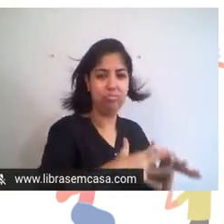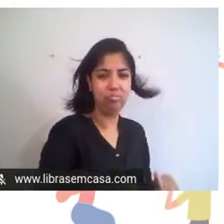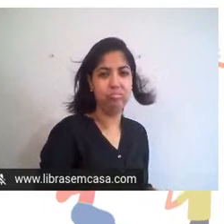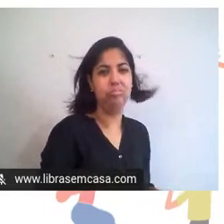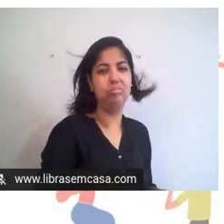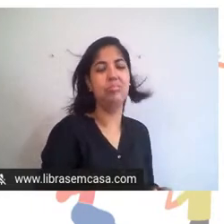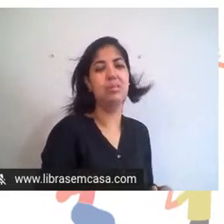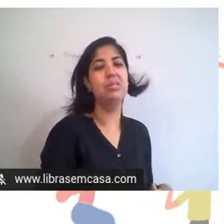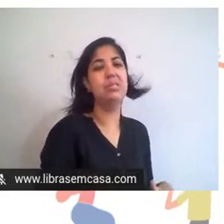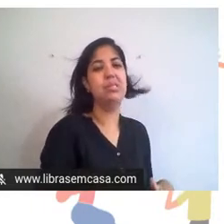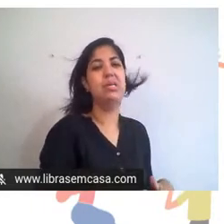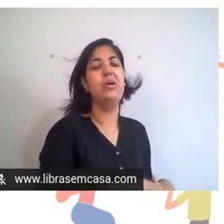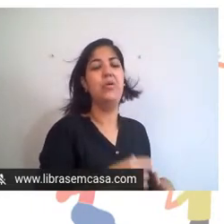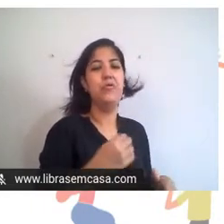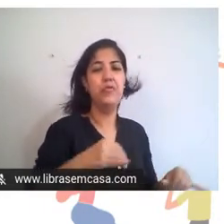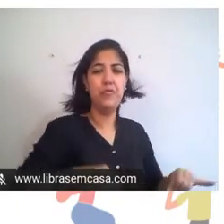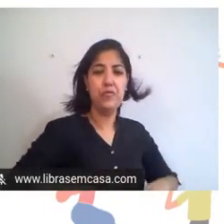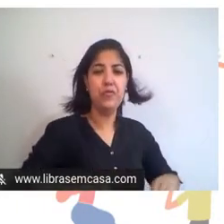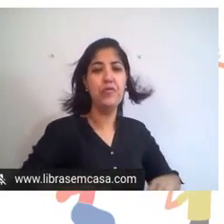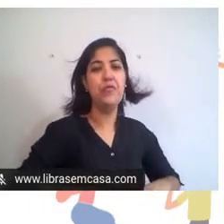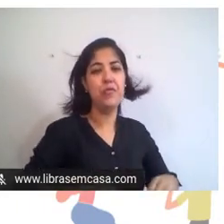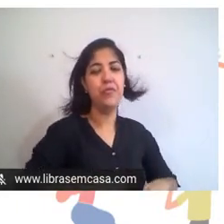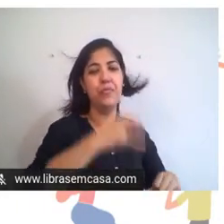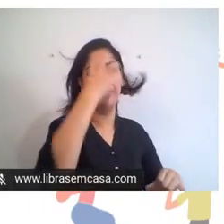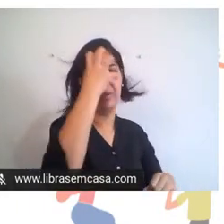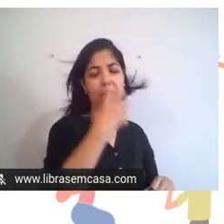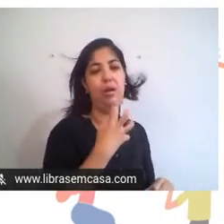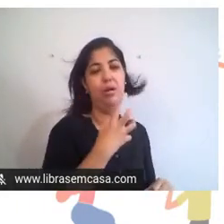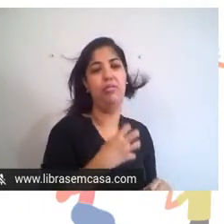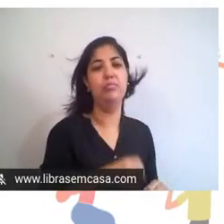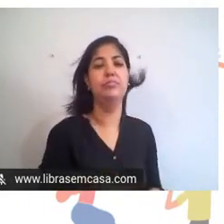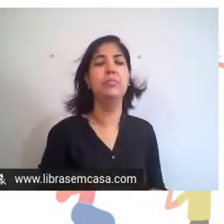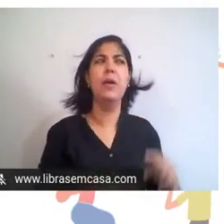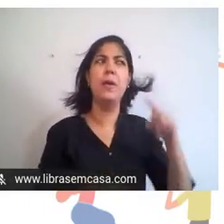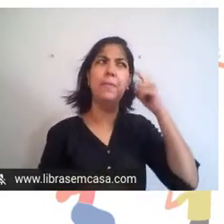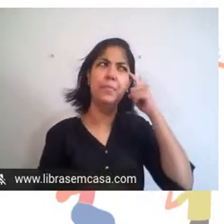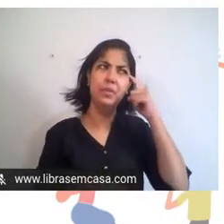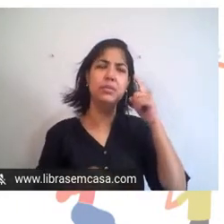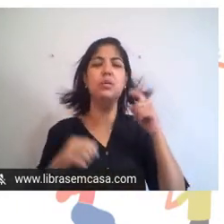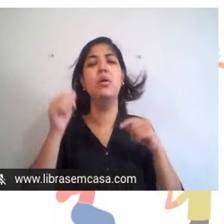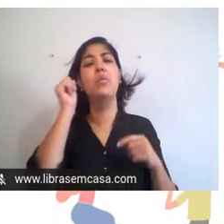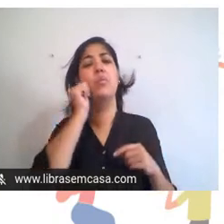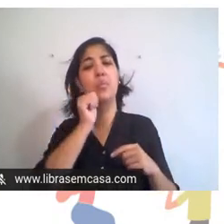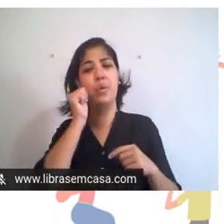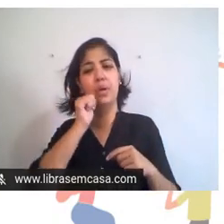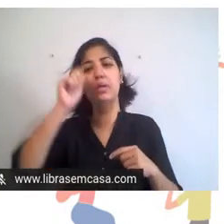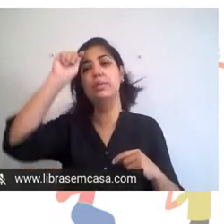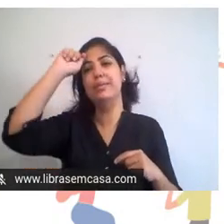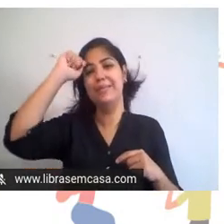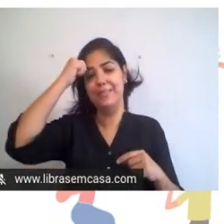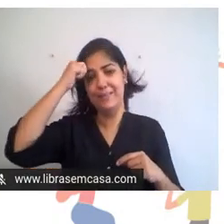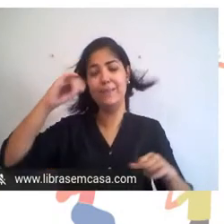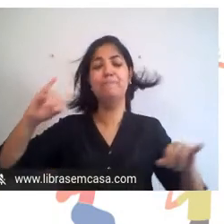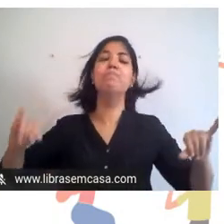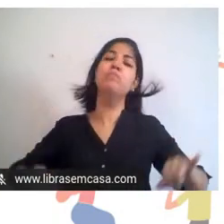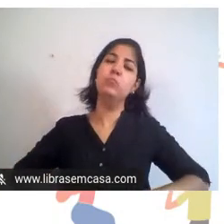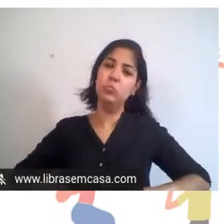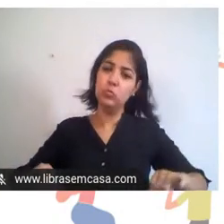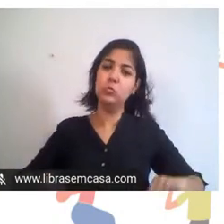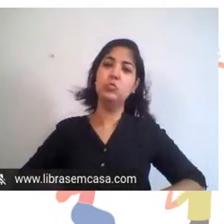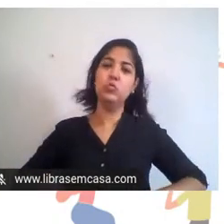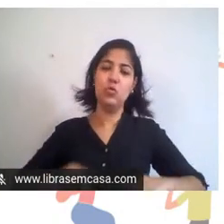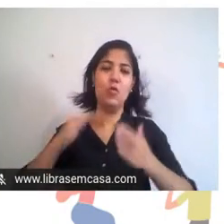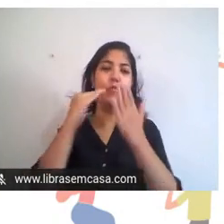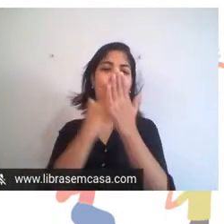situação. Então, se você pensar, por exemplo, em mulheres negras, são os domicílios onde você vai encontrar situação